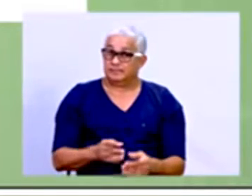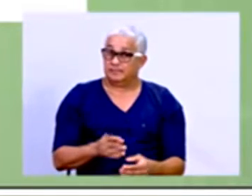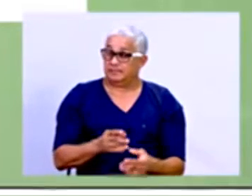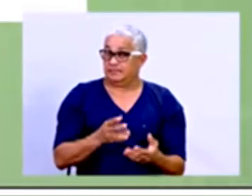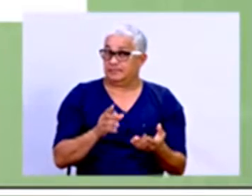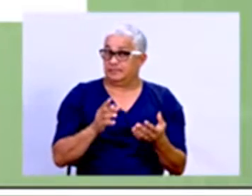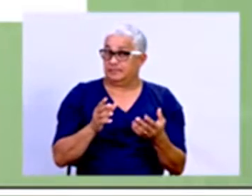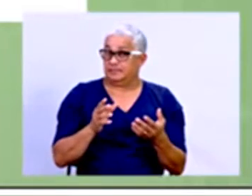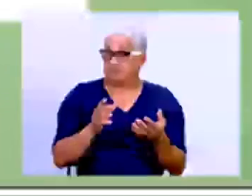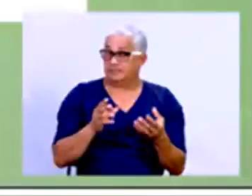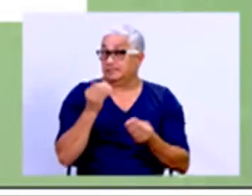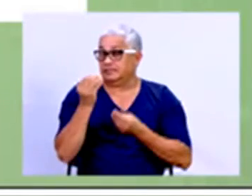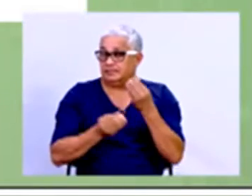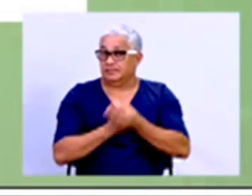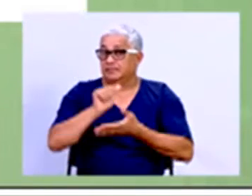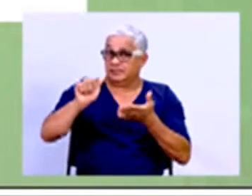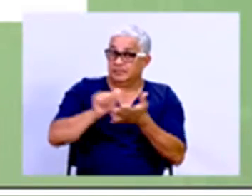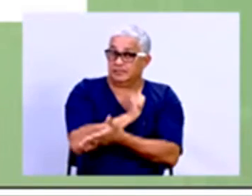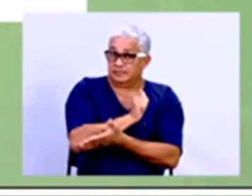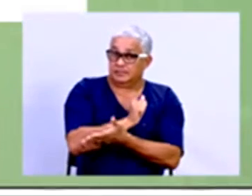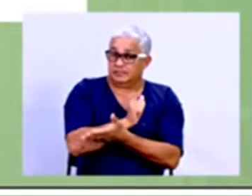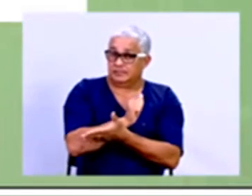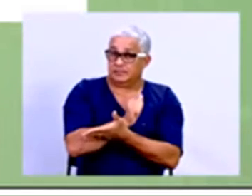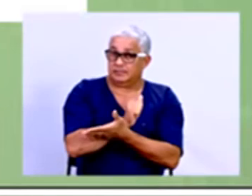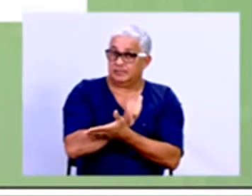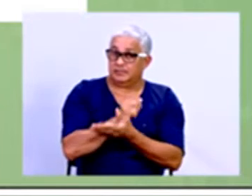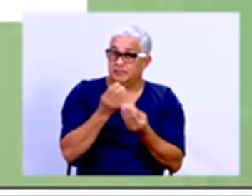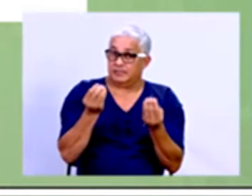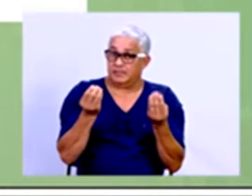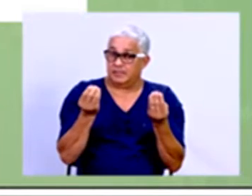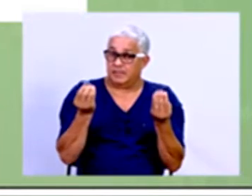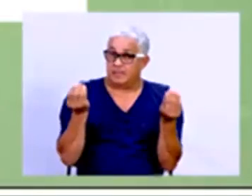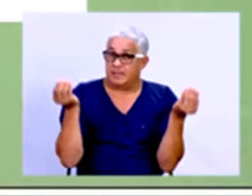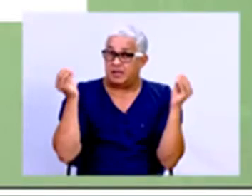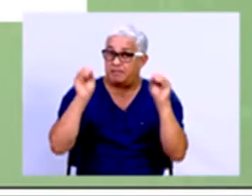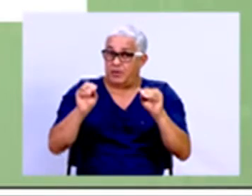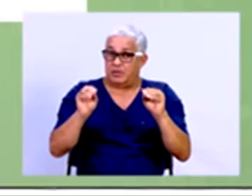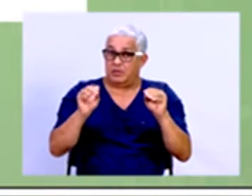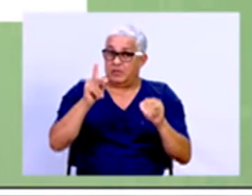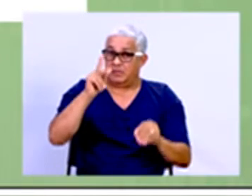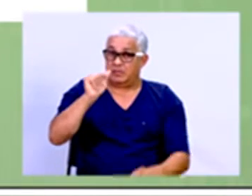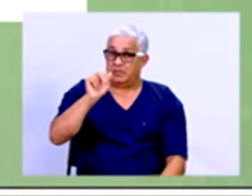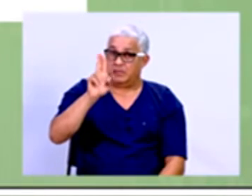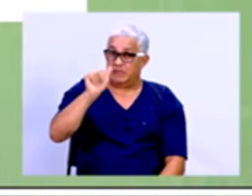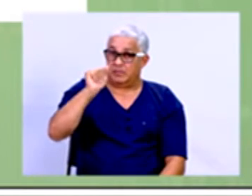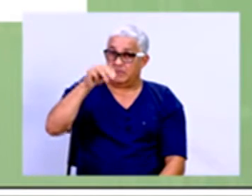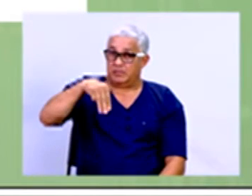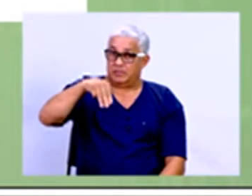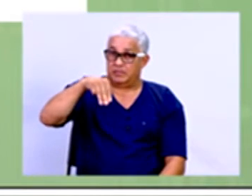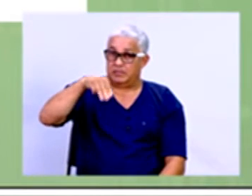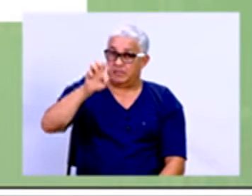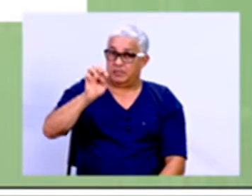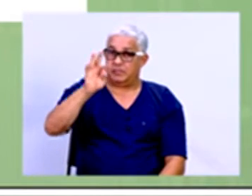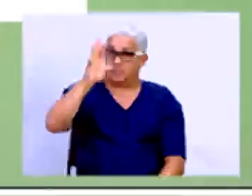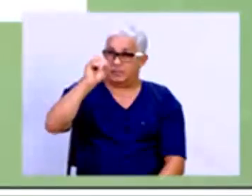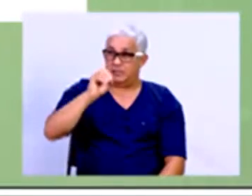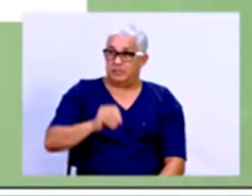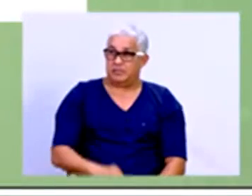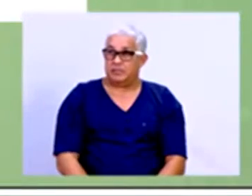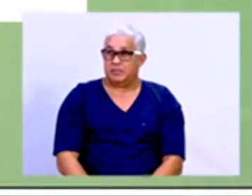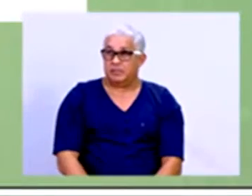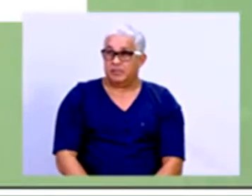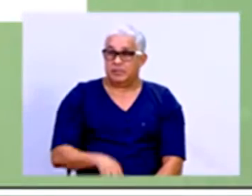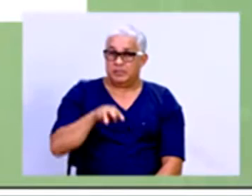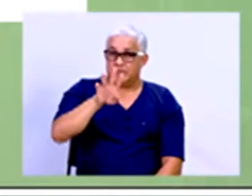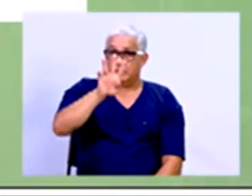né, o importante é que você sempre coloque um parâmetro. Esse parâmetro ele vem através do where, tá? Então,